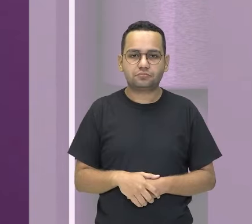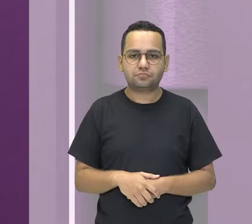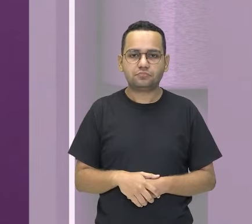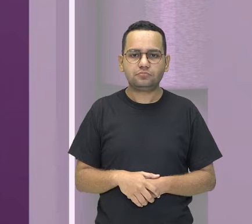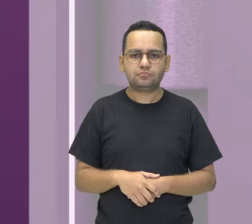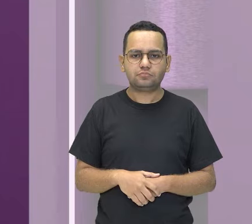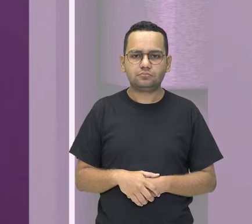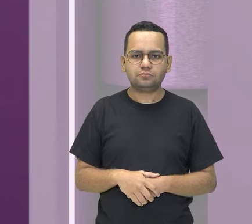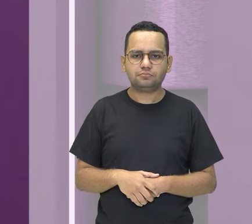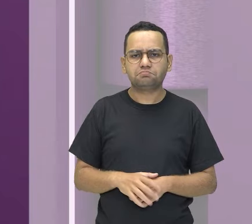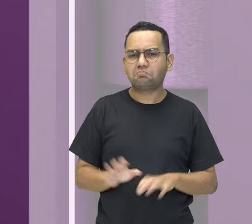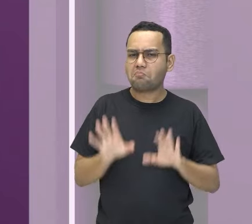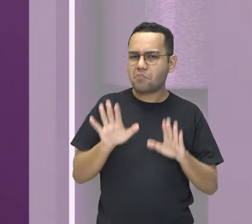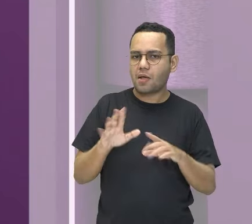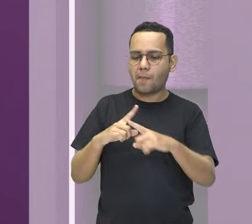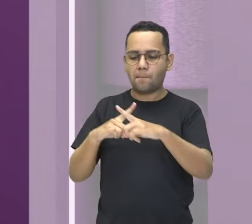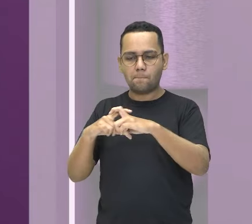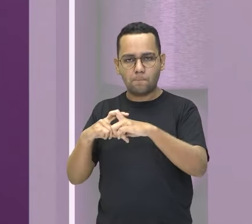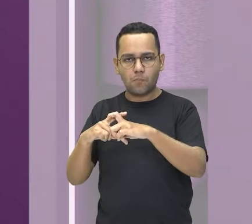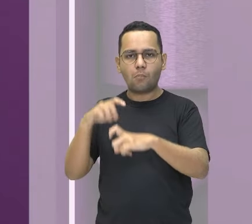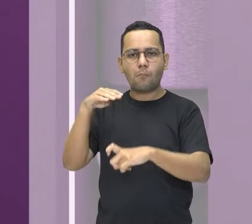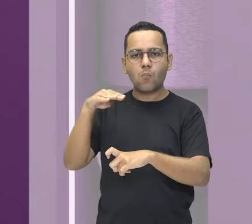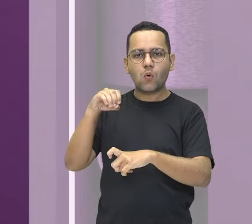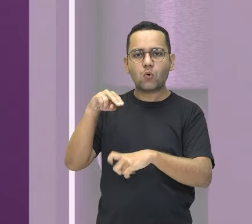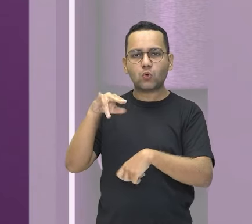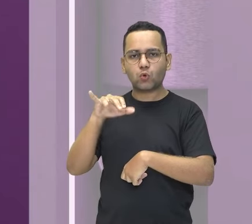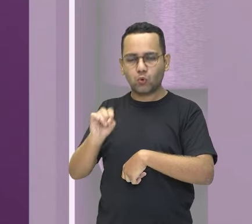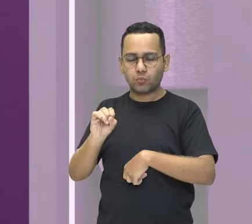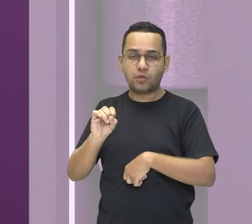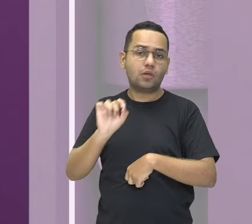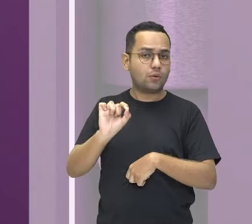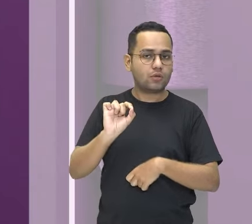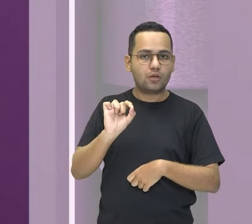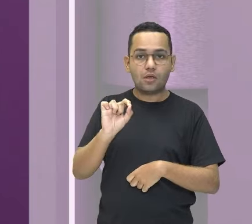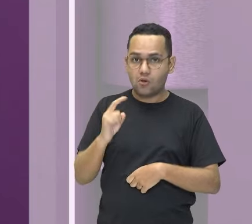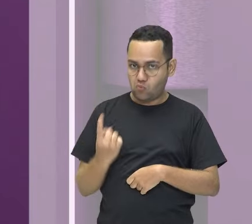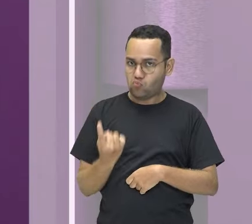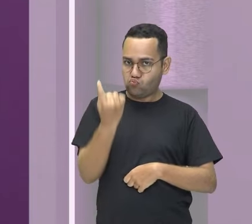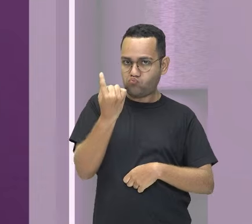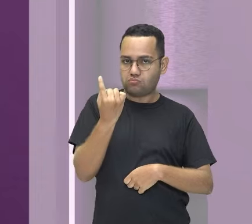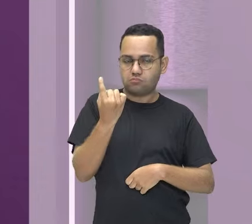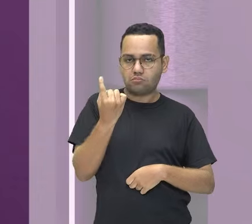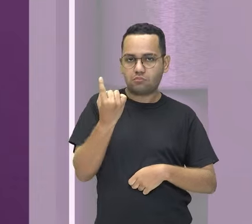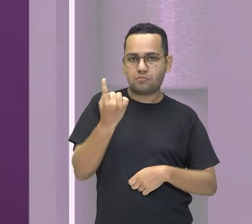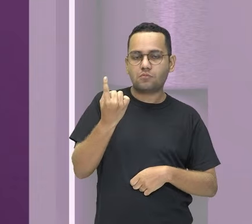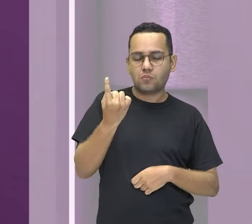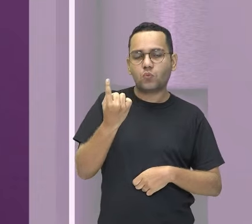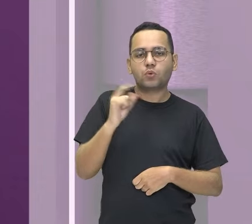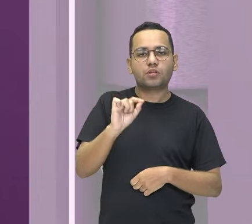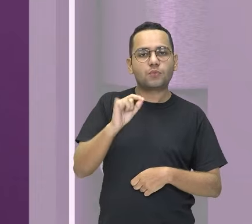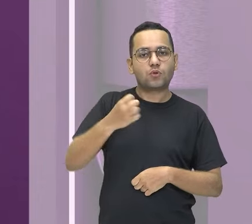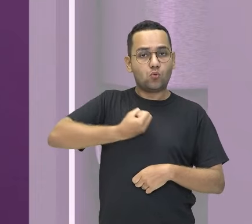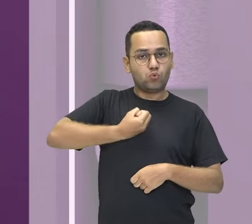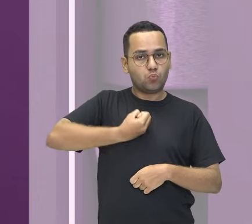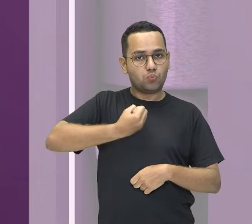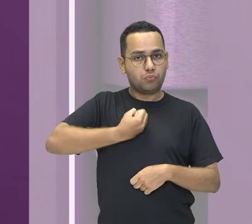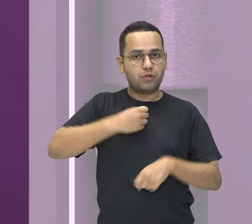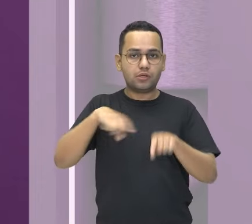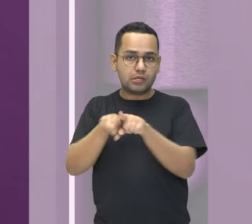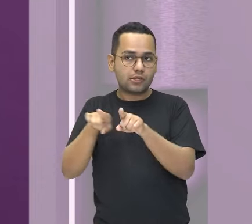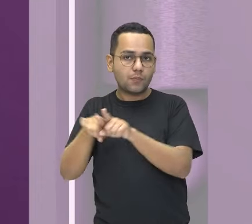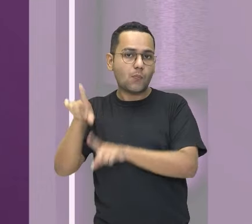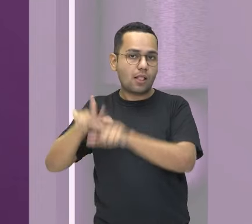que monômios é o quê? É um termo onde nós temos um coeficiente e onde nós temos uma